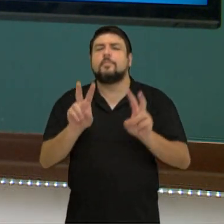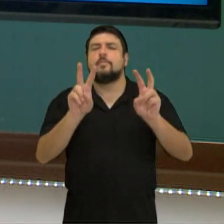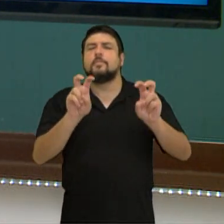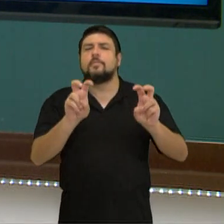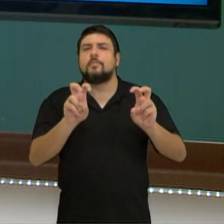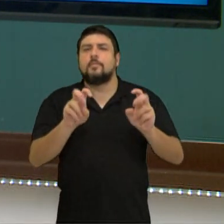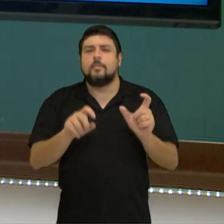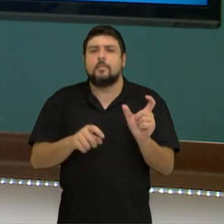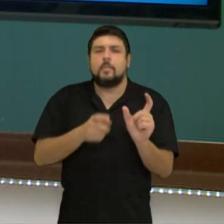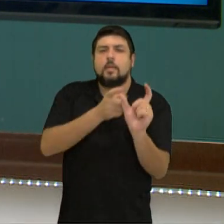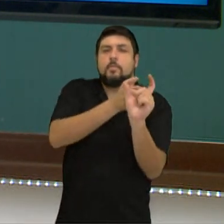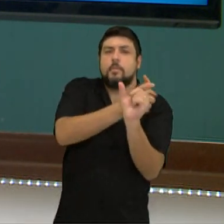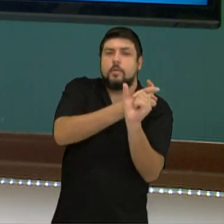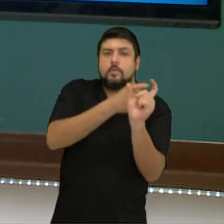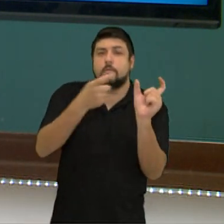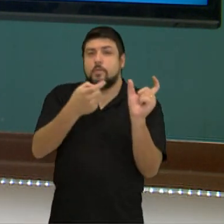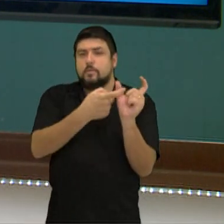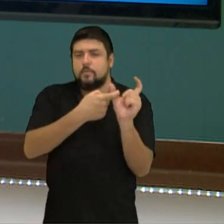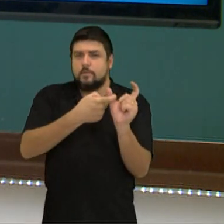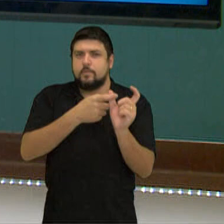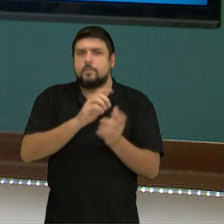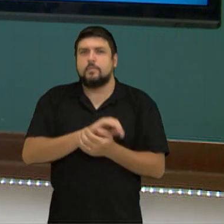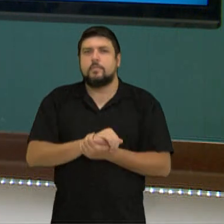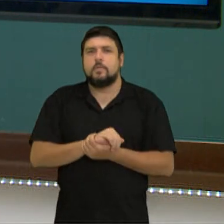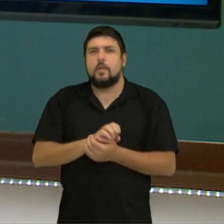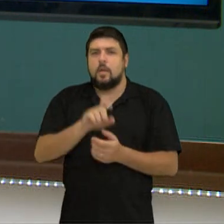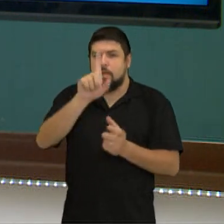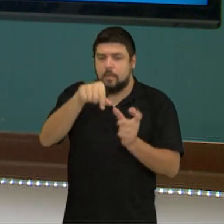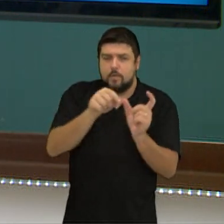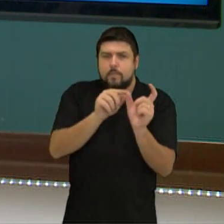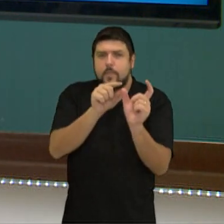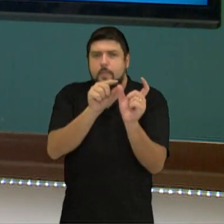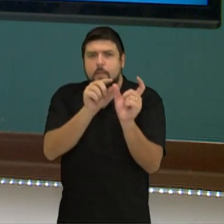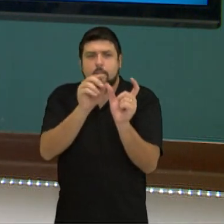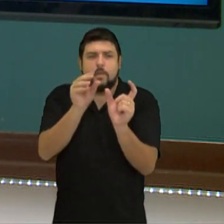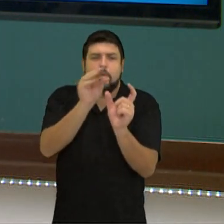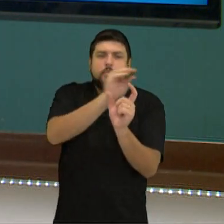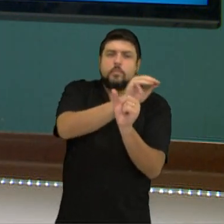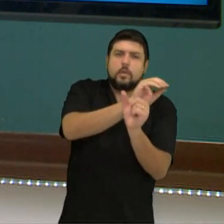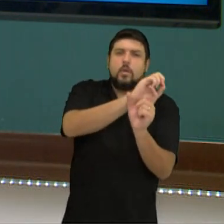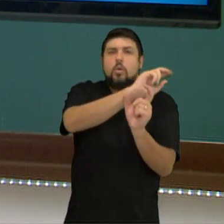sobre prefixos e sufixos, aquelas partículas que a gente acrescenta